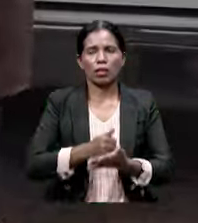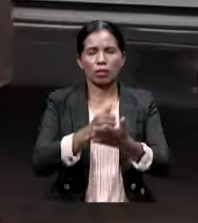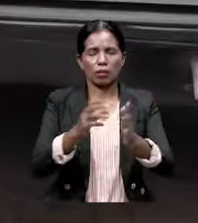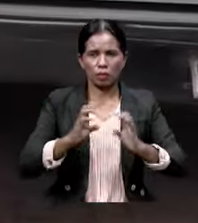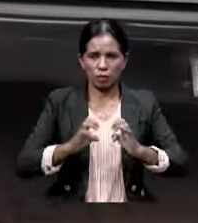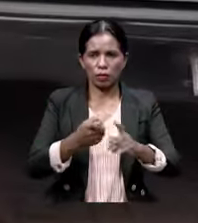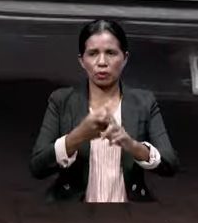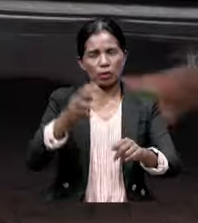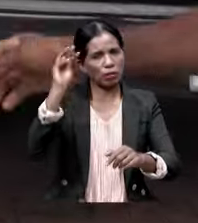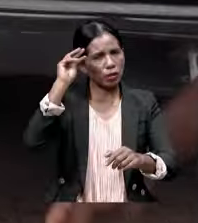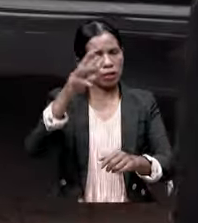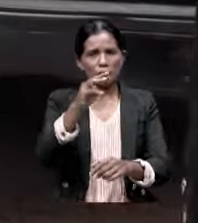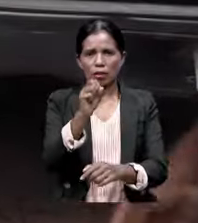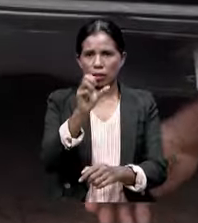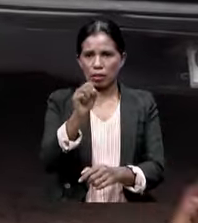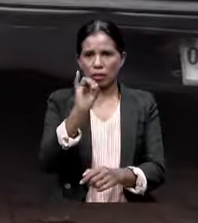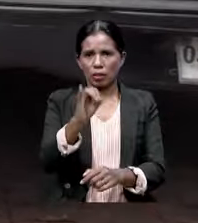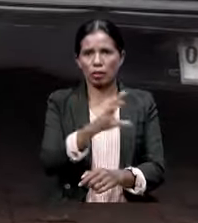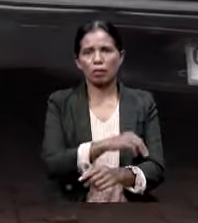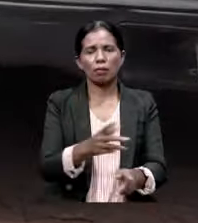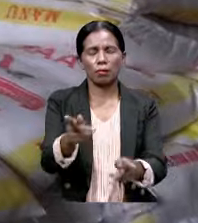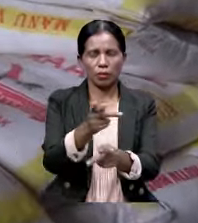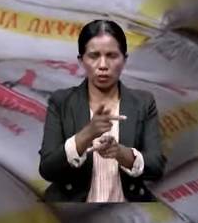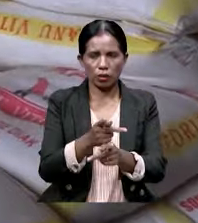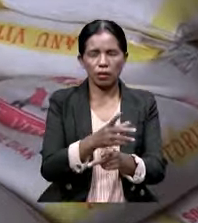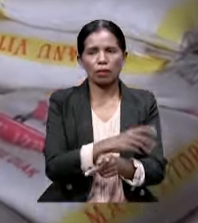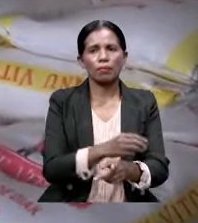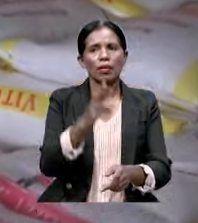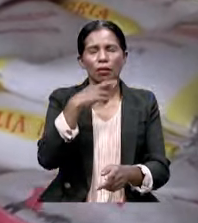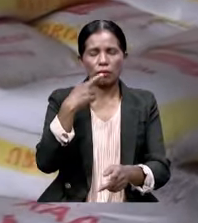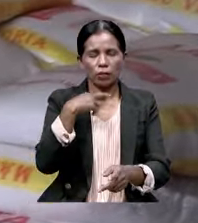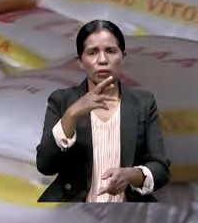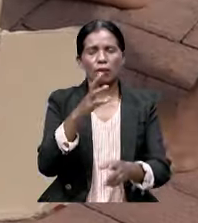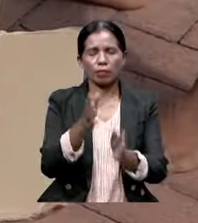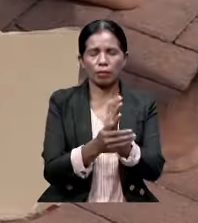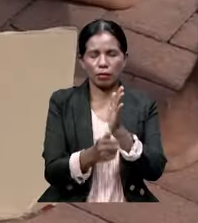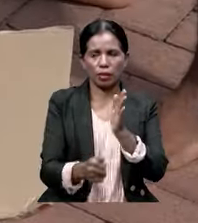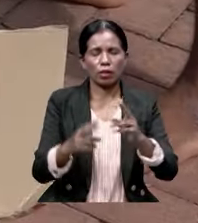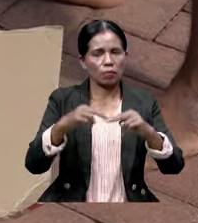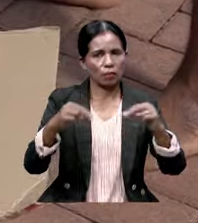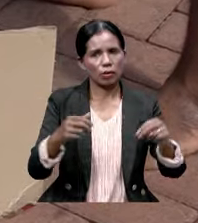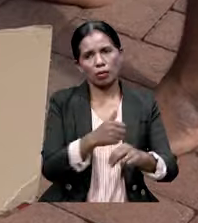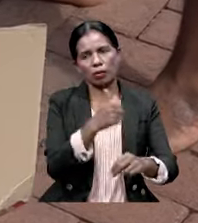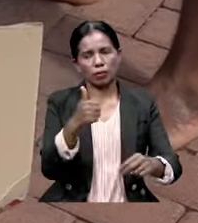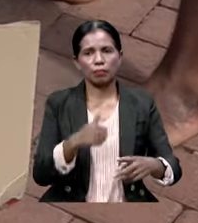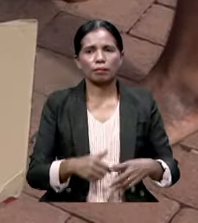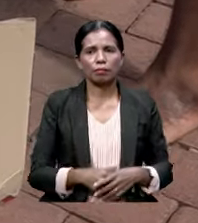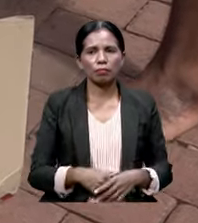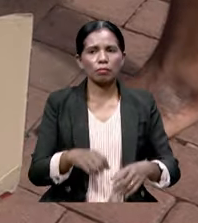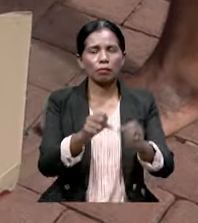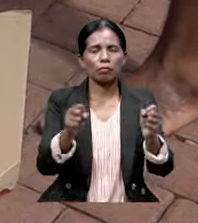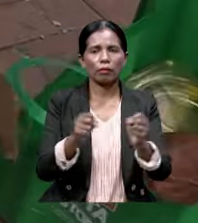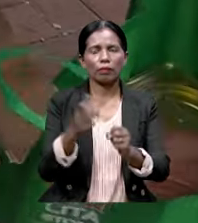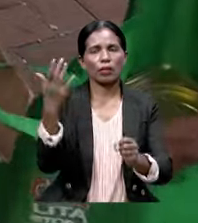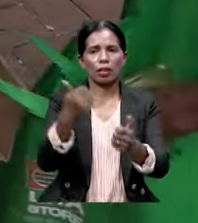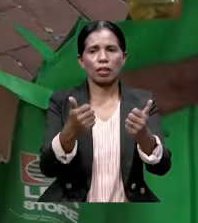usi Ministério Solidariedade Social no Proteção Civil makanesan fos mina supermi no seluktan. Alen dene suku Bidéu Santana iha